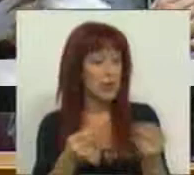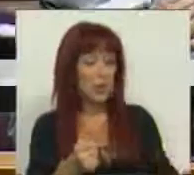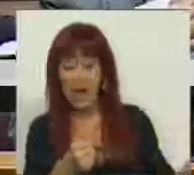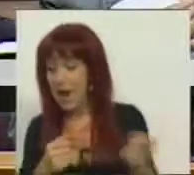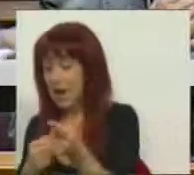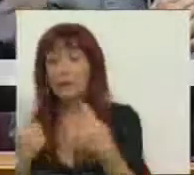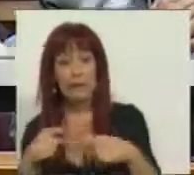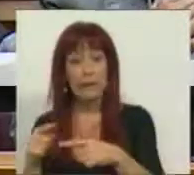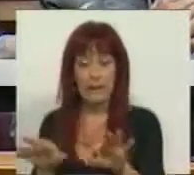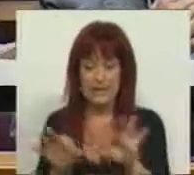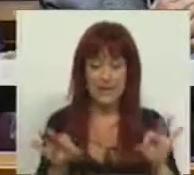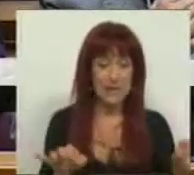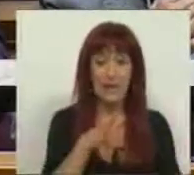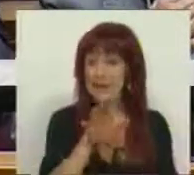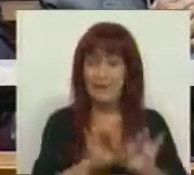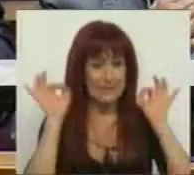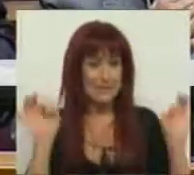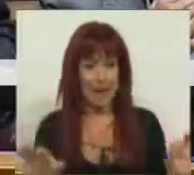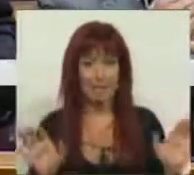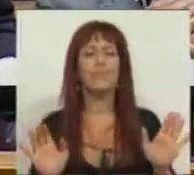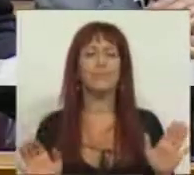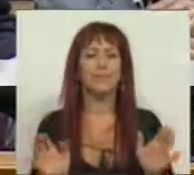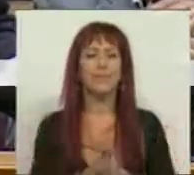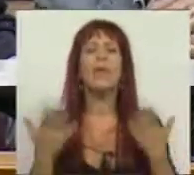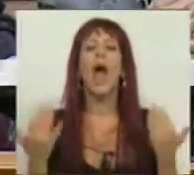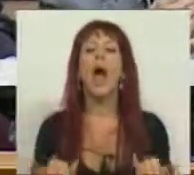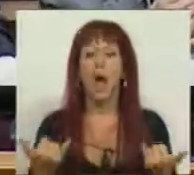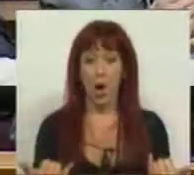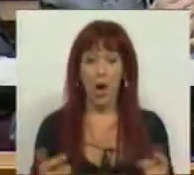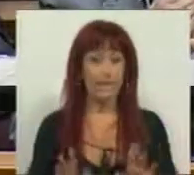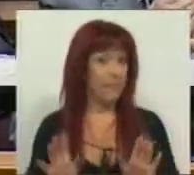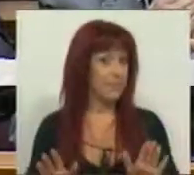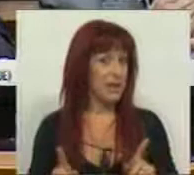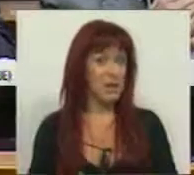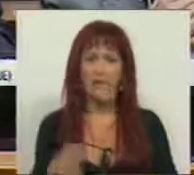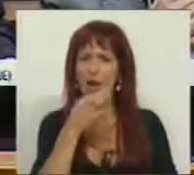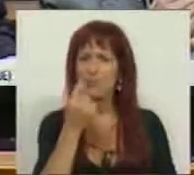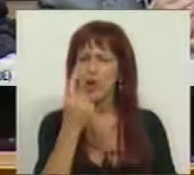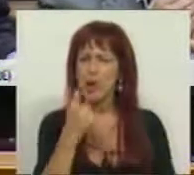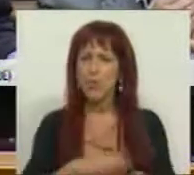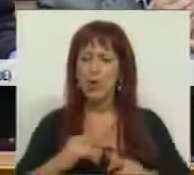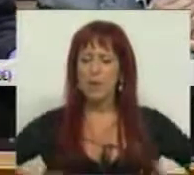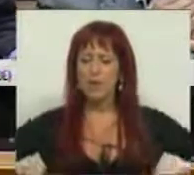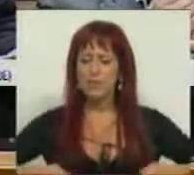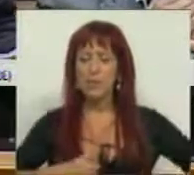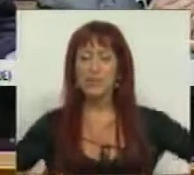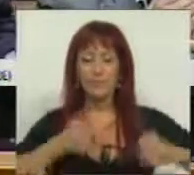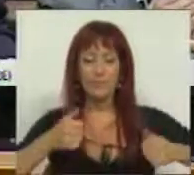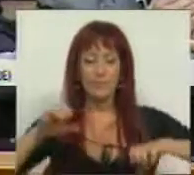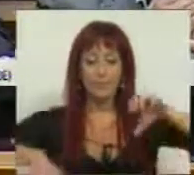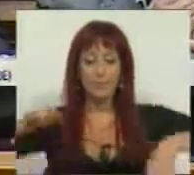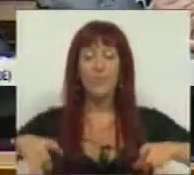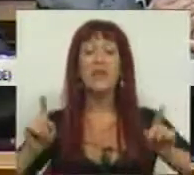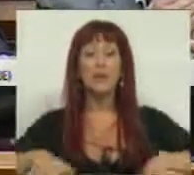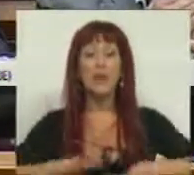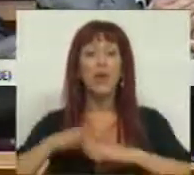resolução convergem e dizem exatamente o mesmo. Agora, é preciso falar um pouco sobre a reabilitação urbana e